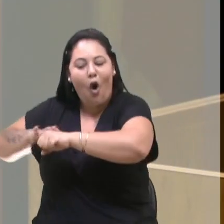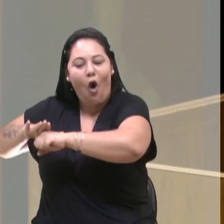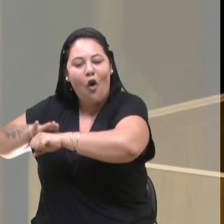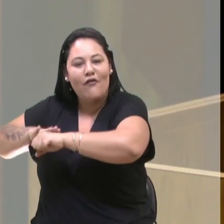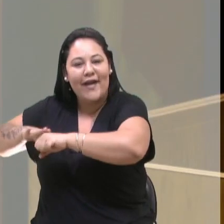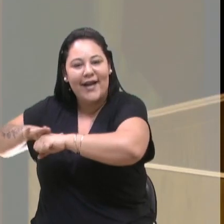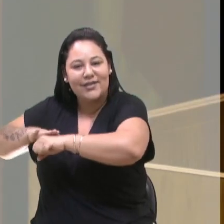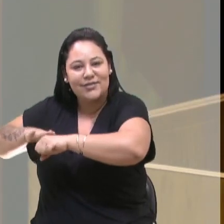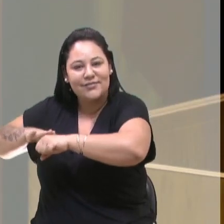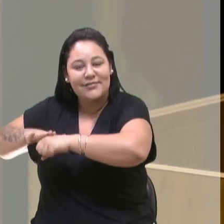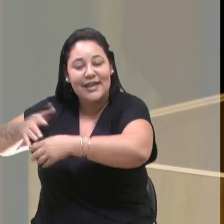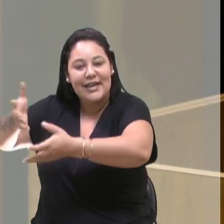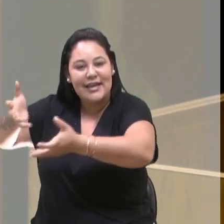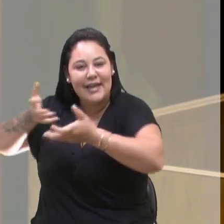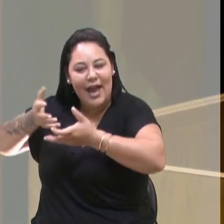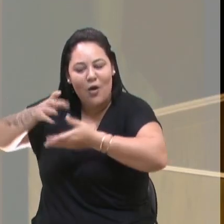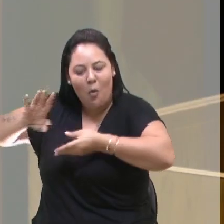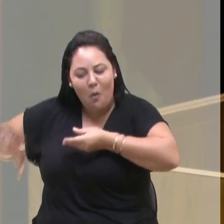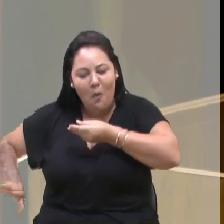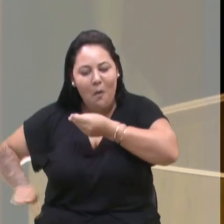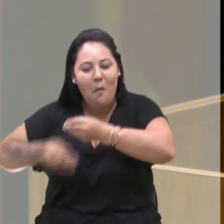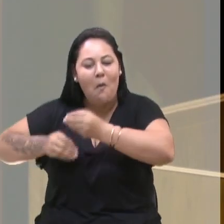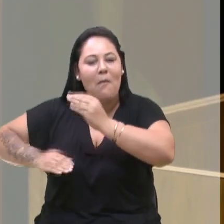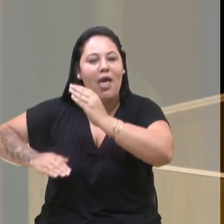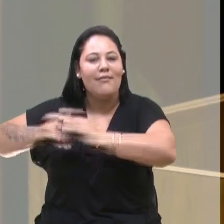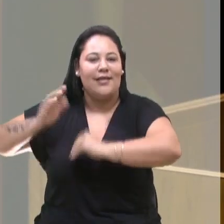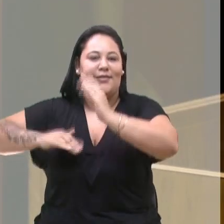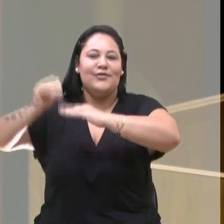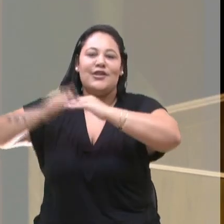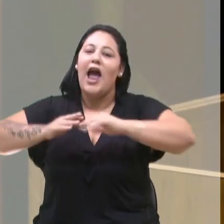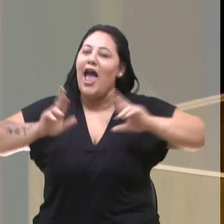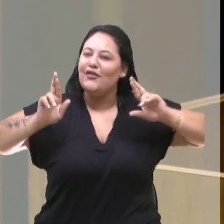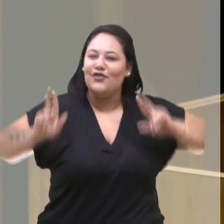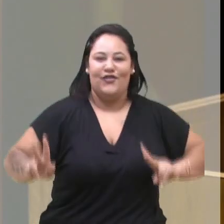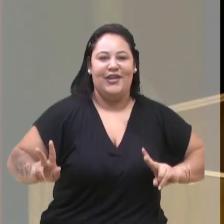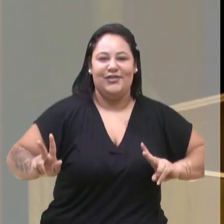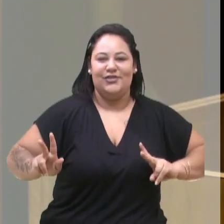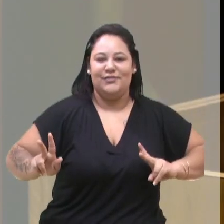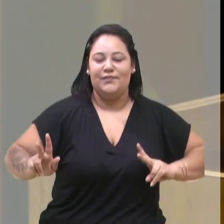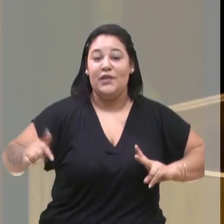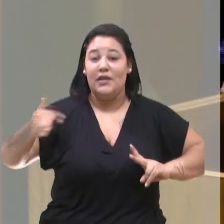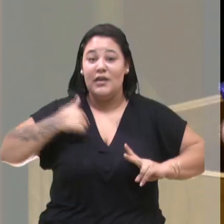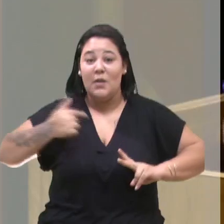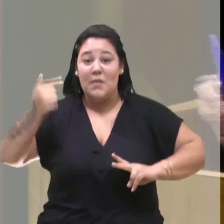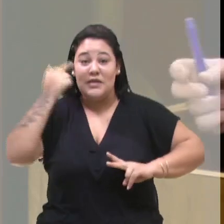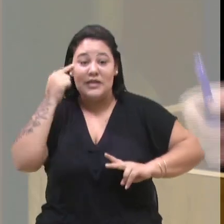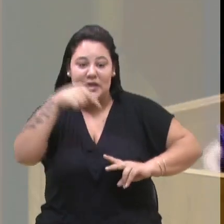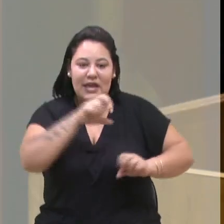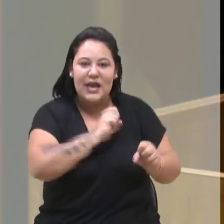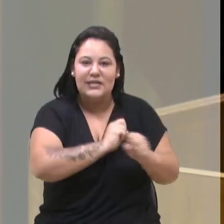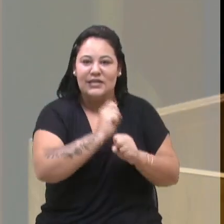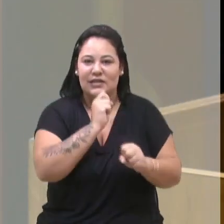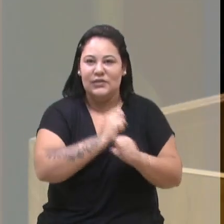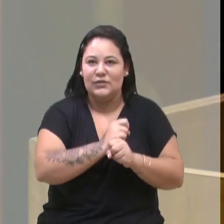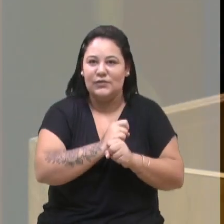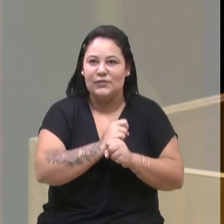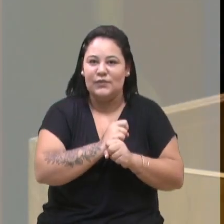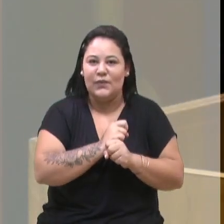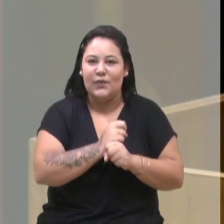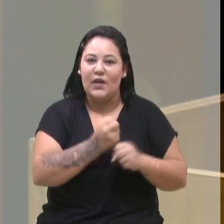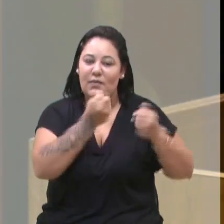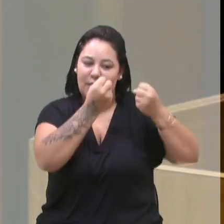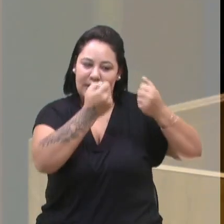nós precisamos construir. Então, eu procurei, nesse ano, dar um breve